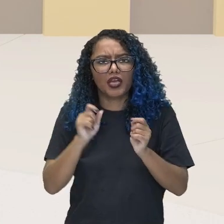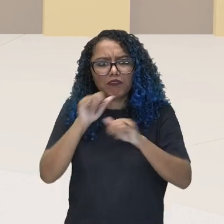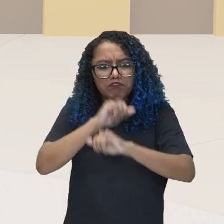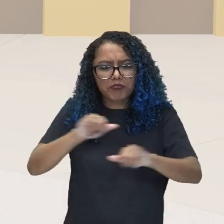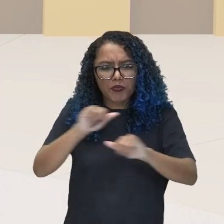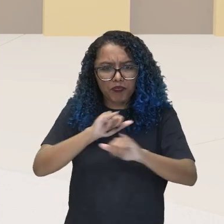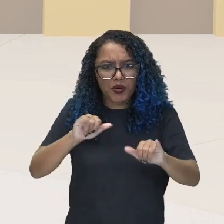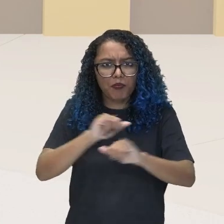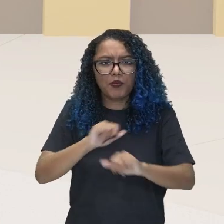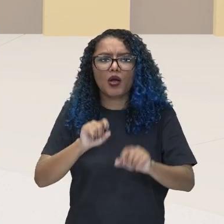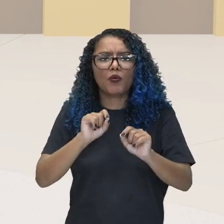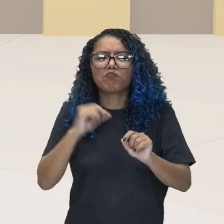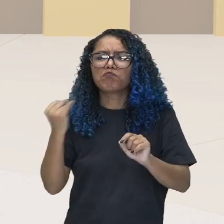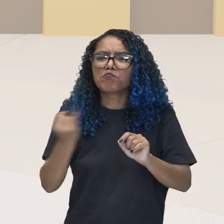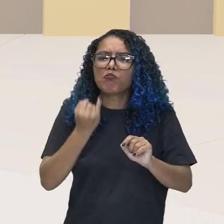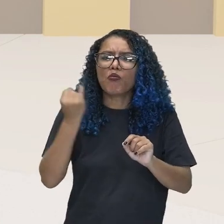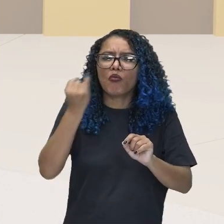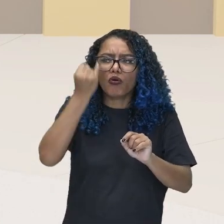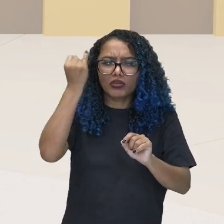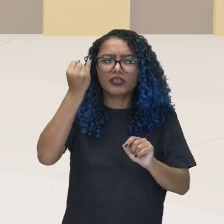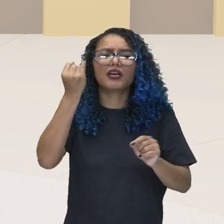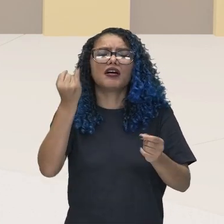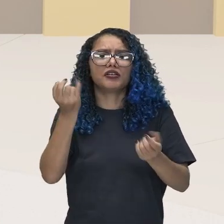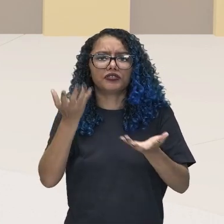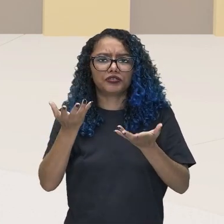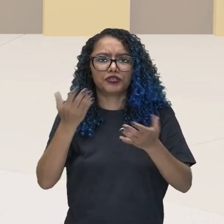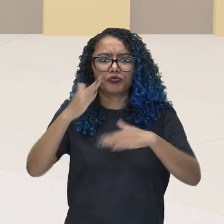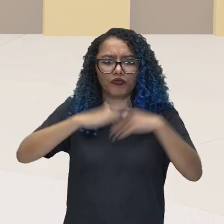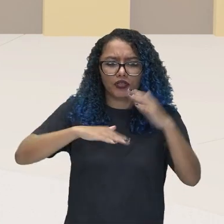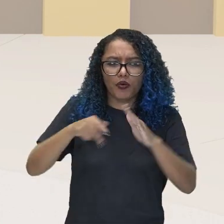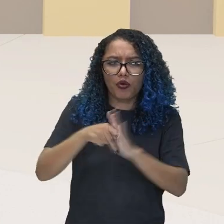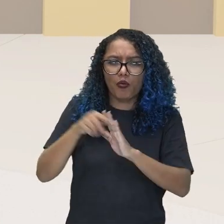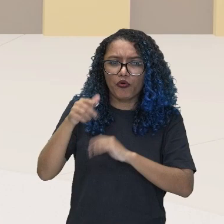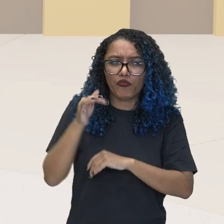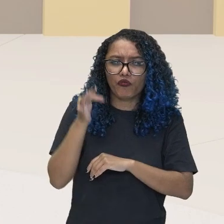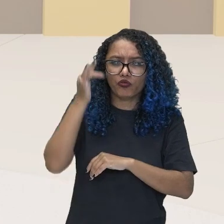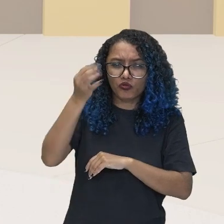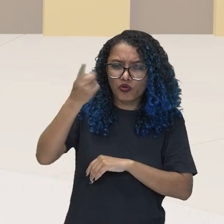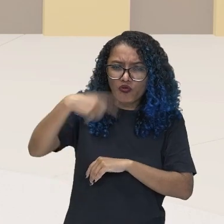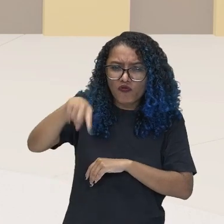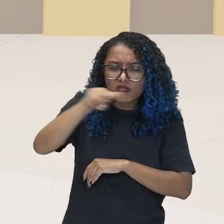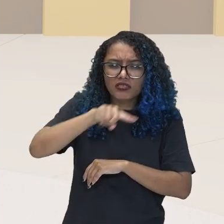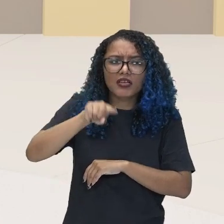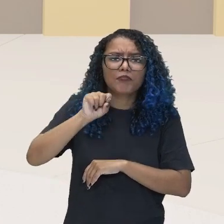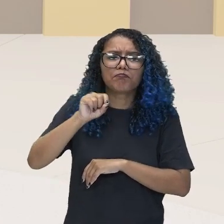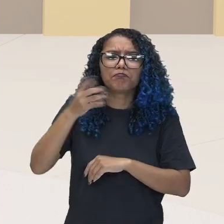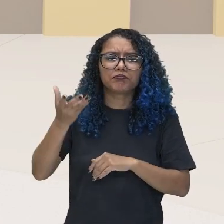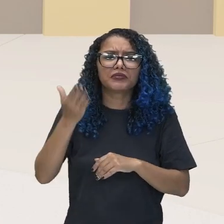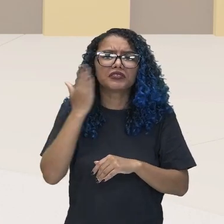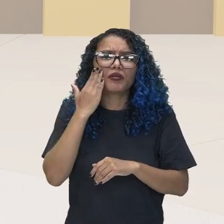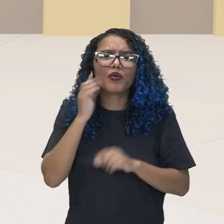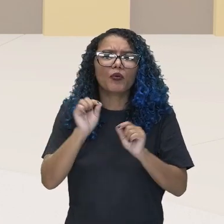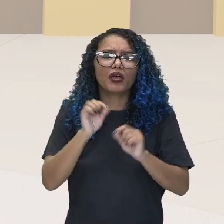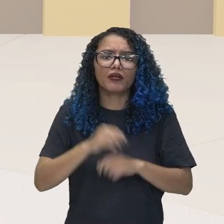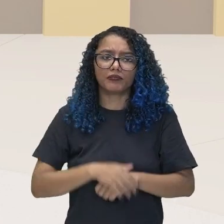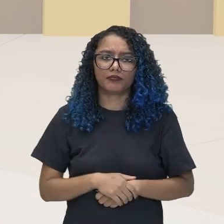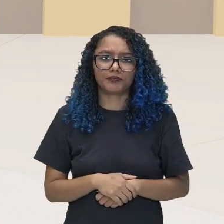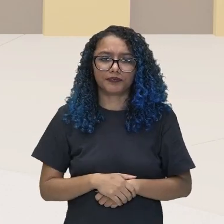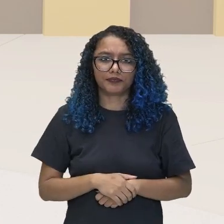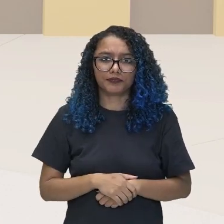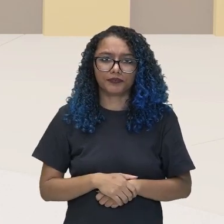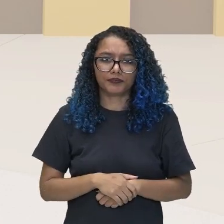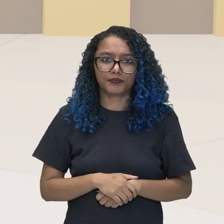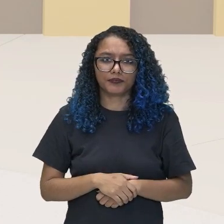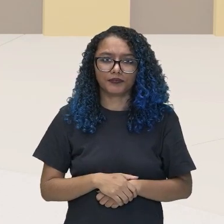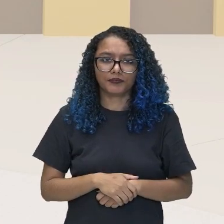diariamente, é muito importante que os profissionais do futuro, ou seja, vocês no futuro, saibam fazer a